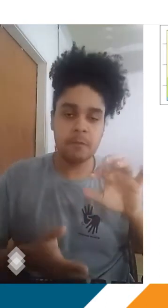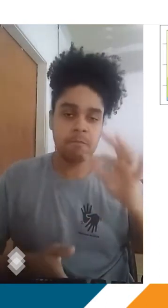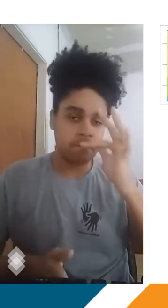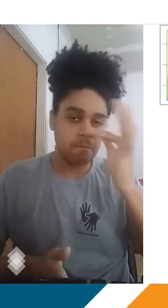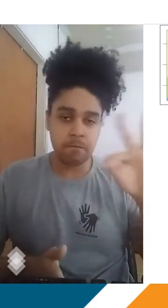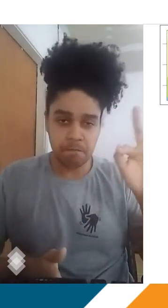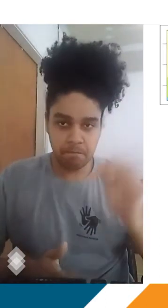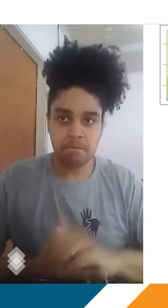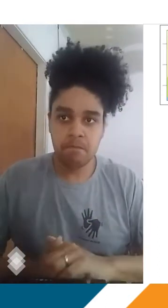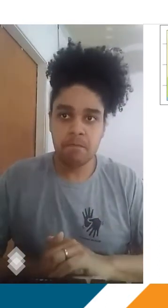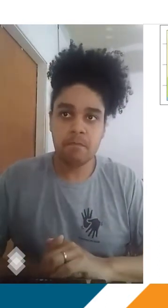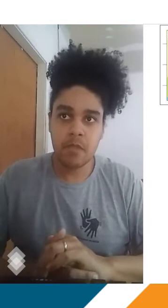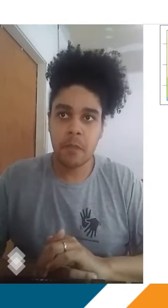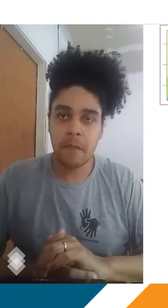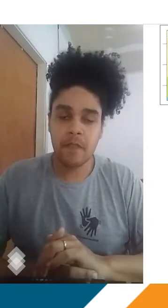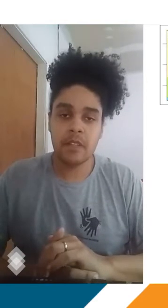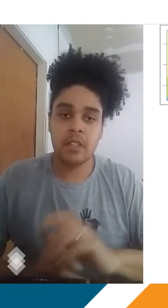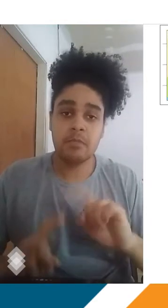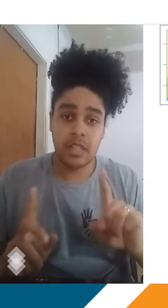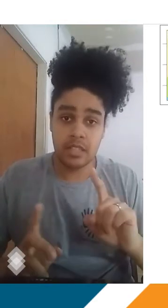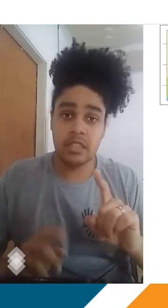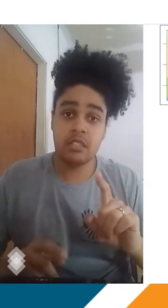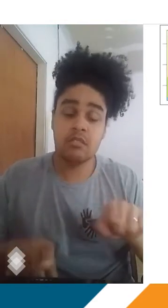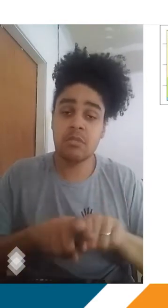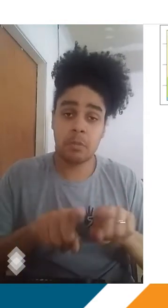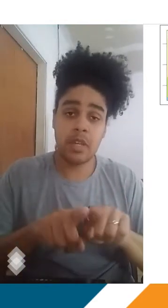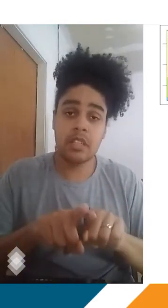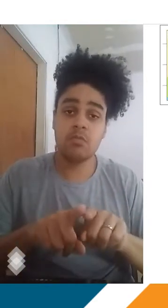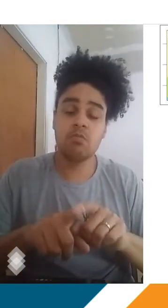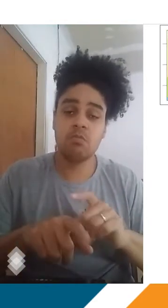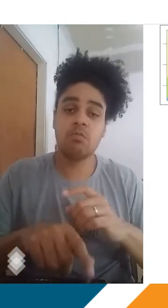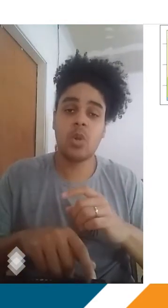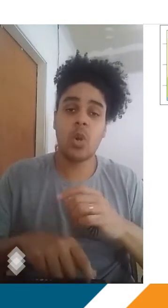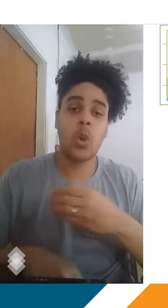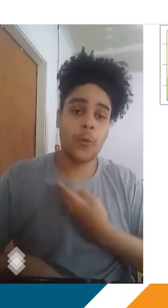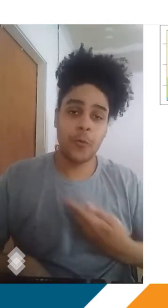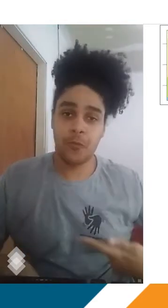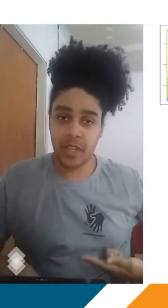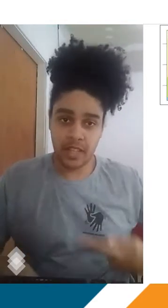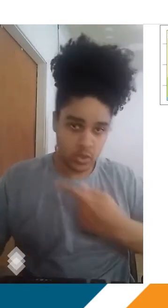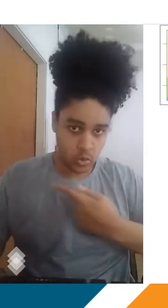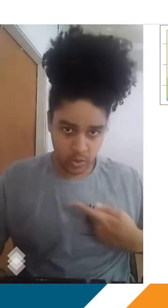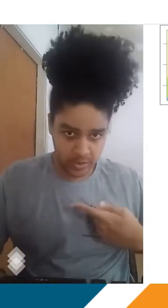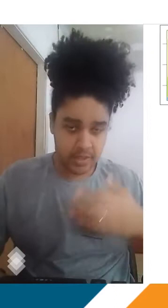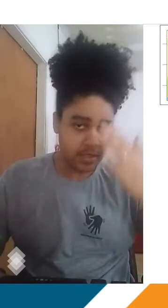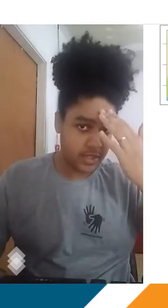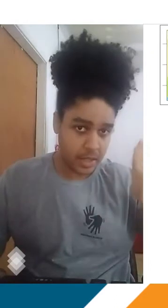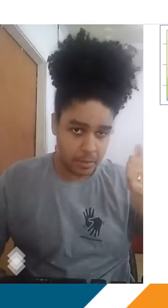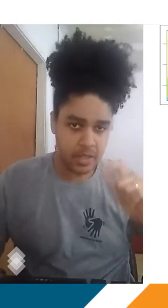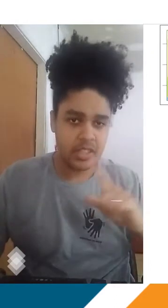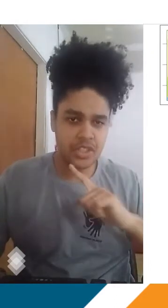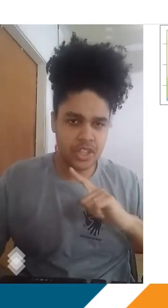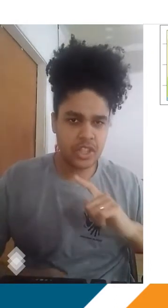invasão. E por isso, o governador-geral daquele período, chamado Ben de Sá, coloca seu sobrinho Estácio de Sá para proteger essa